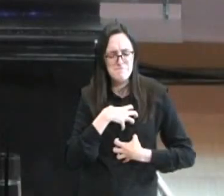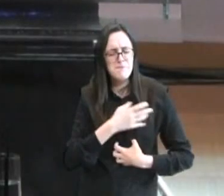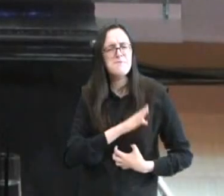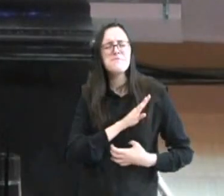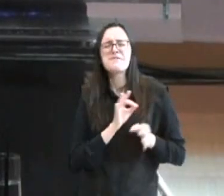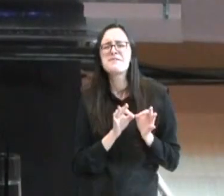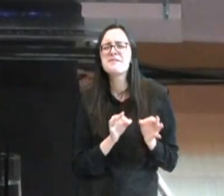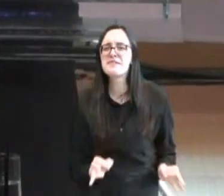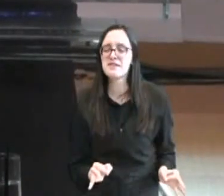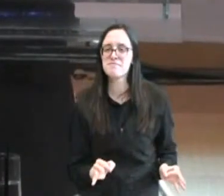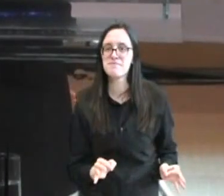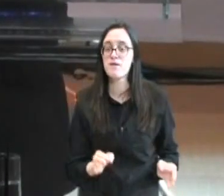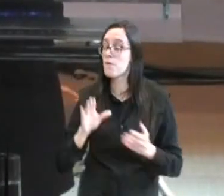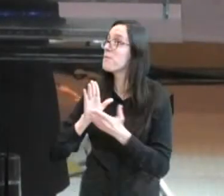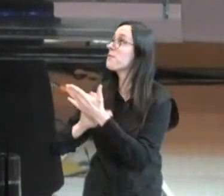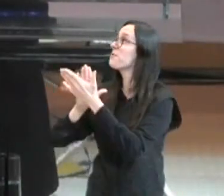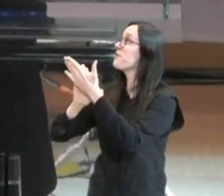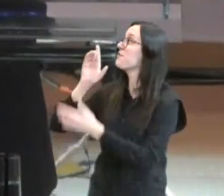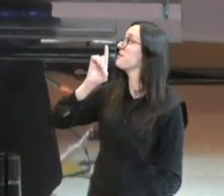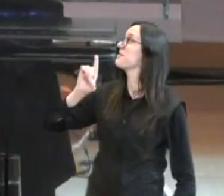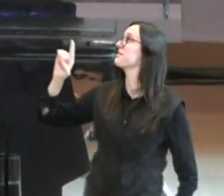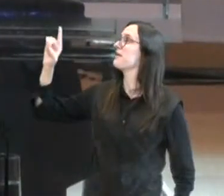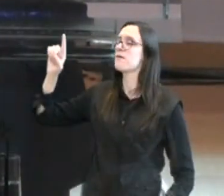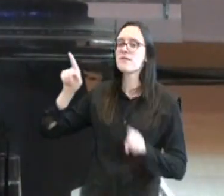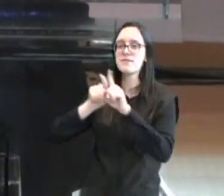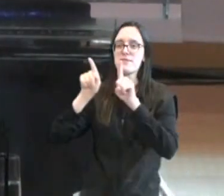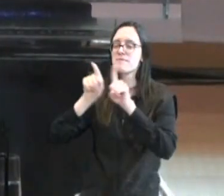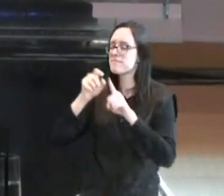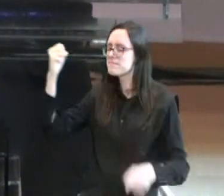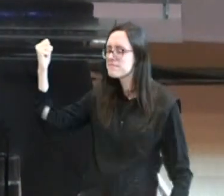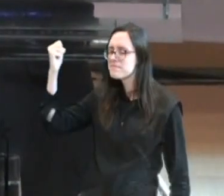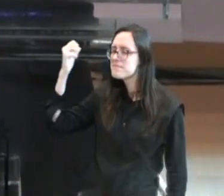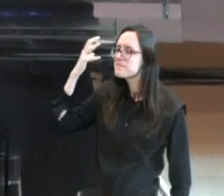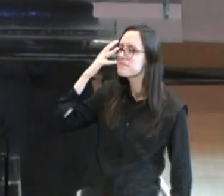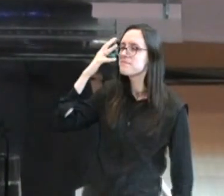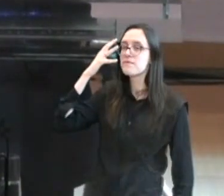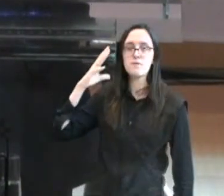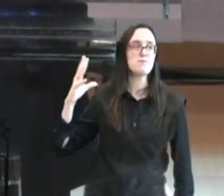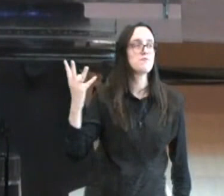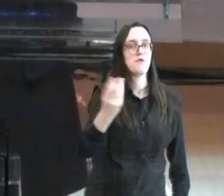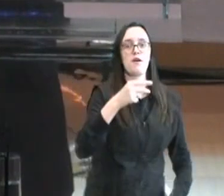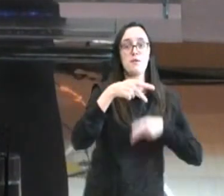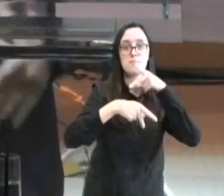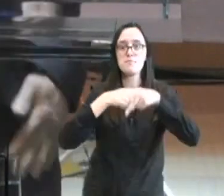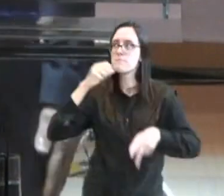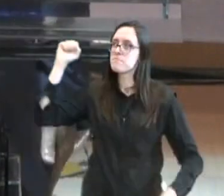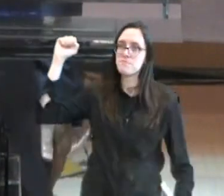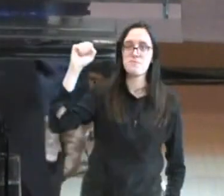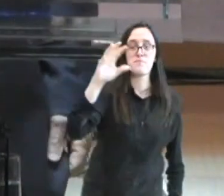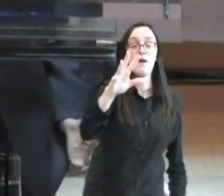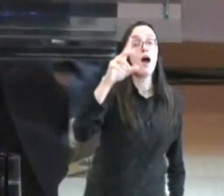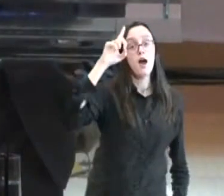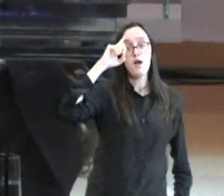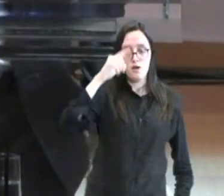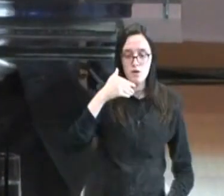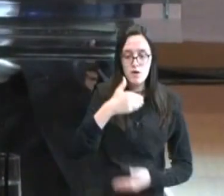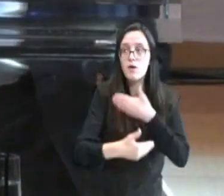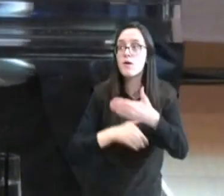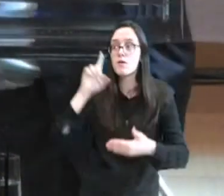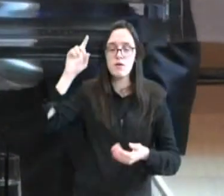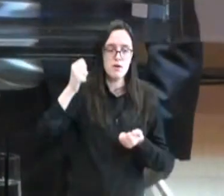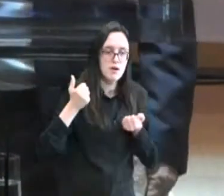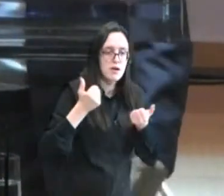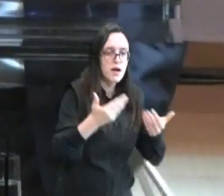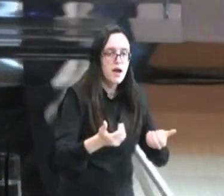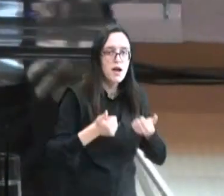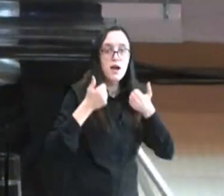coração, louvando a Deus e caindo na graça de todo o povo. E todos os dias acrescentava ao Senhor